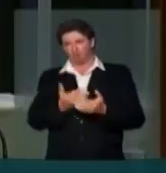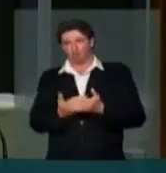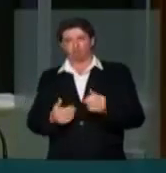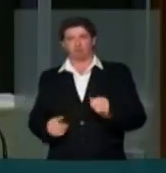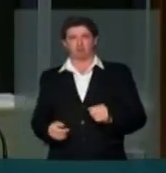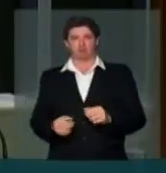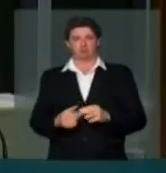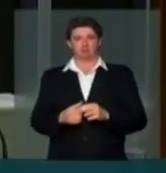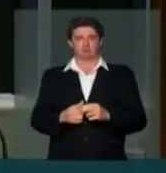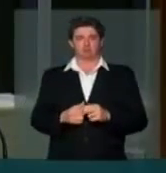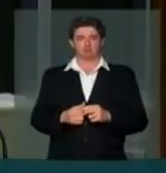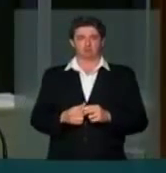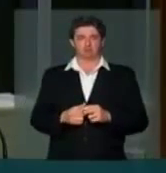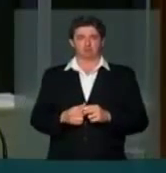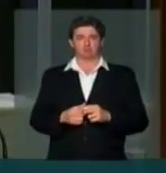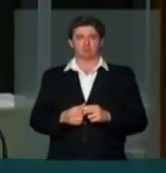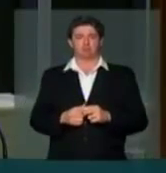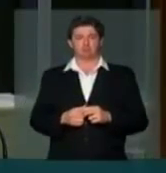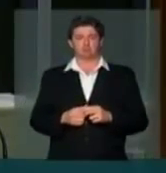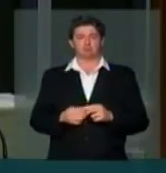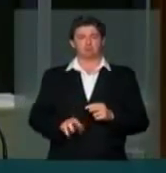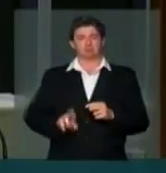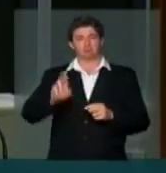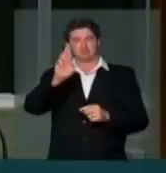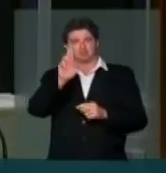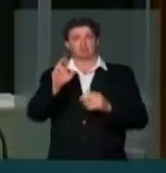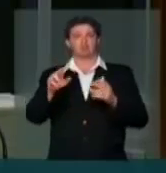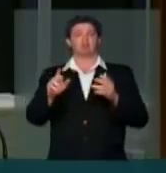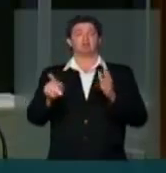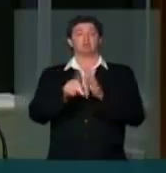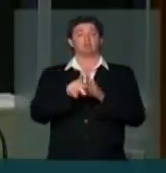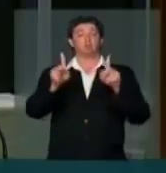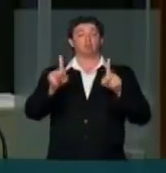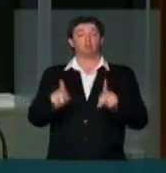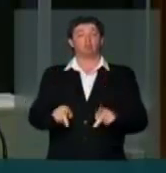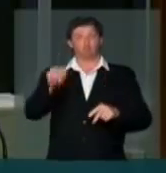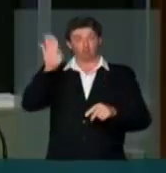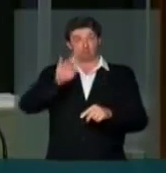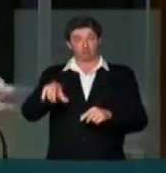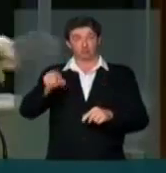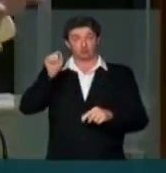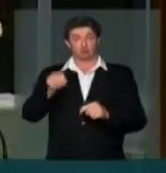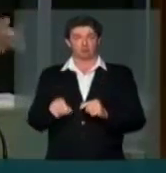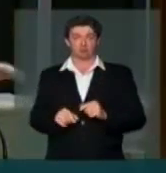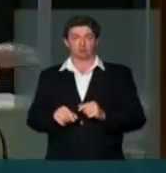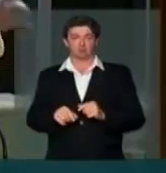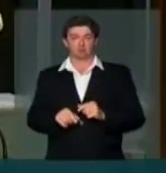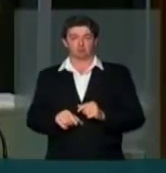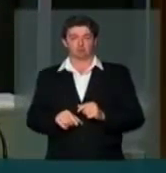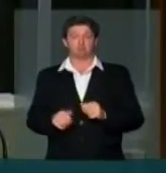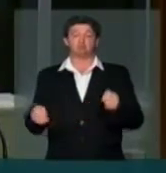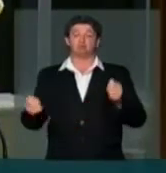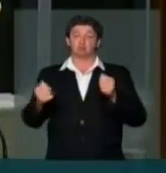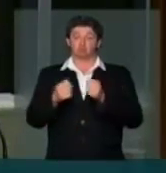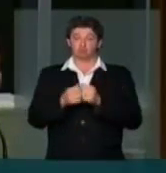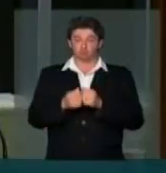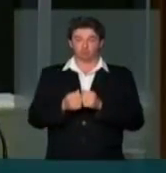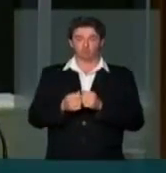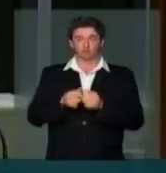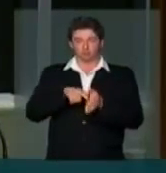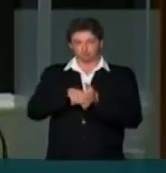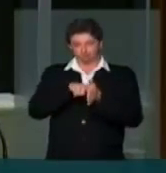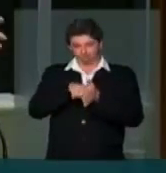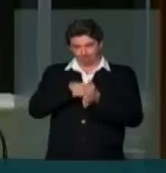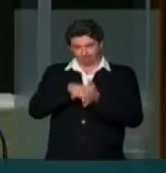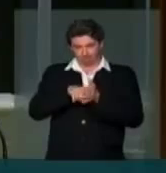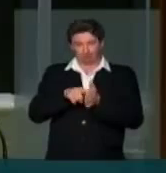confiança nos representantes, naqueles que o povo brasileiro escolhe, com a depuração